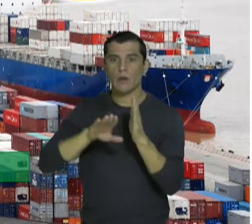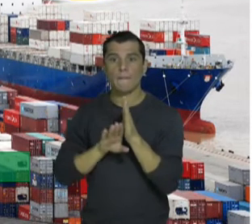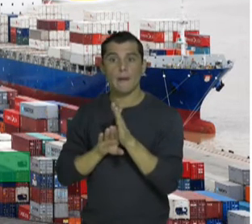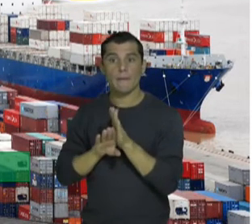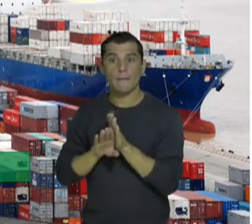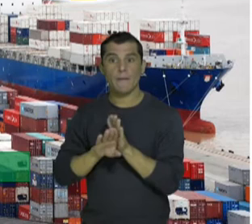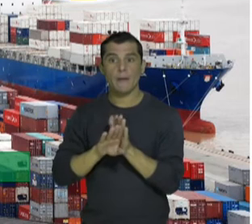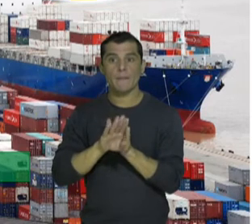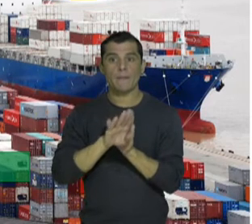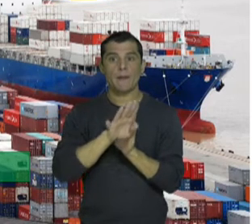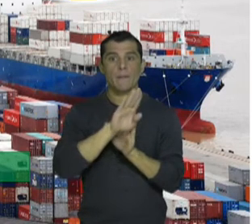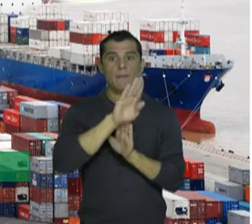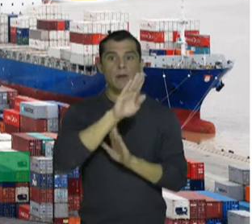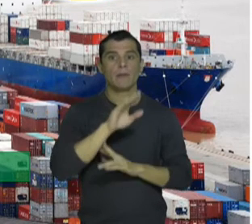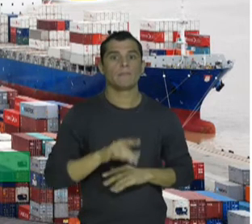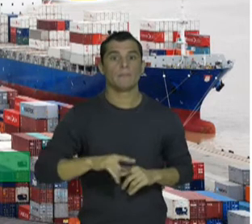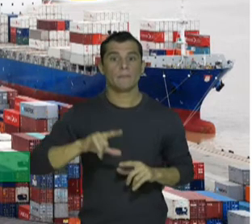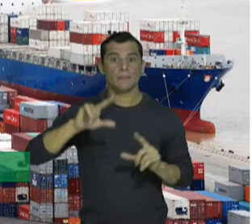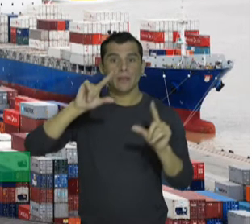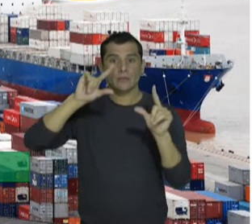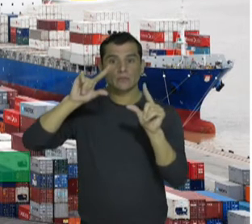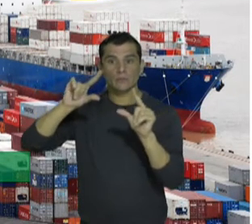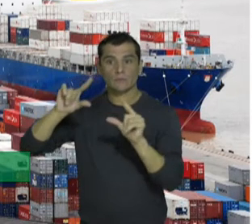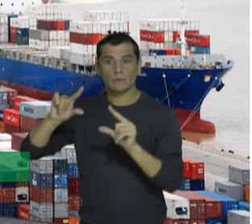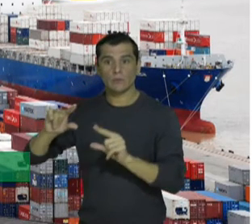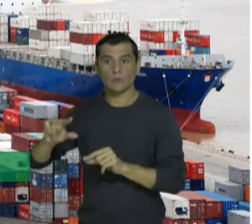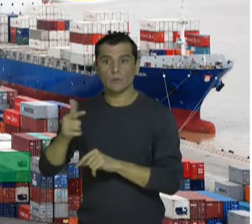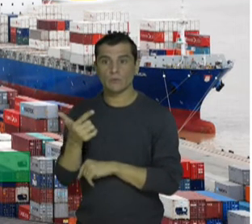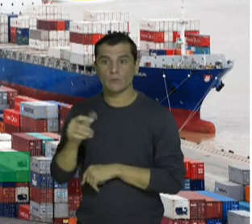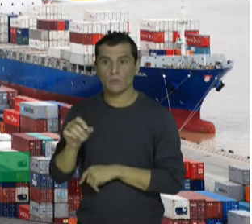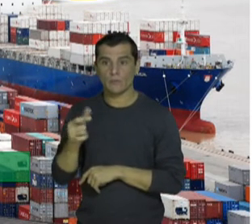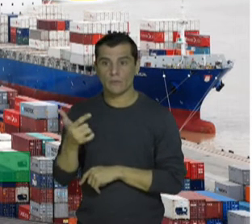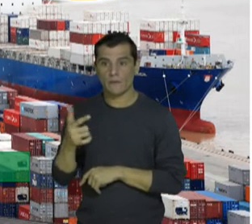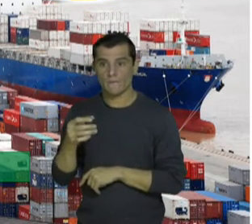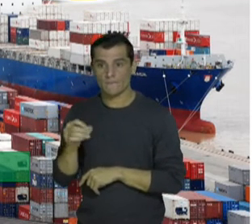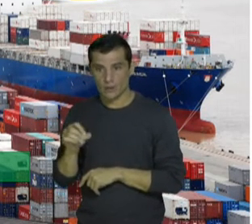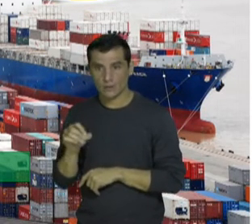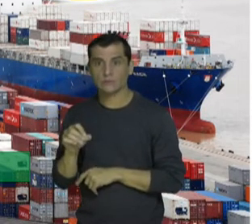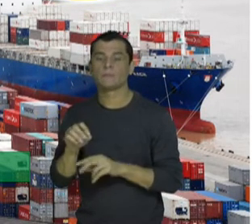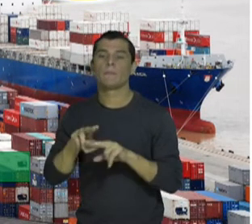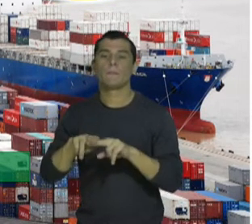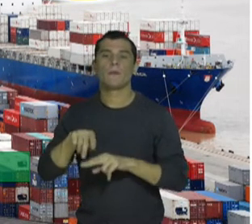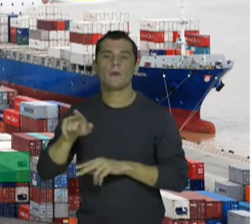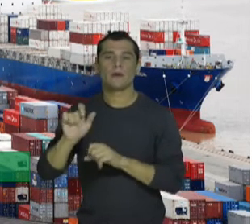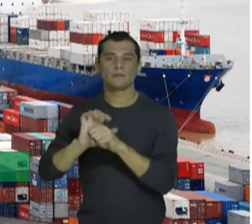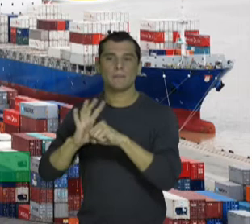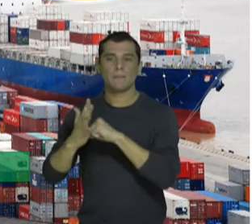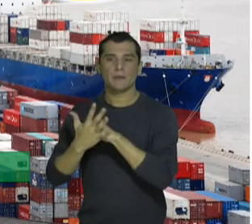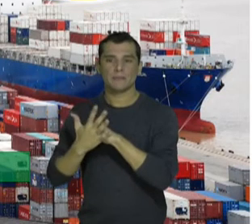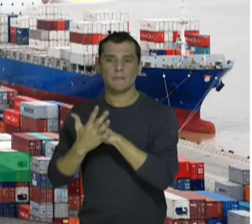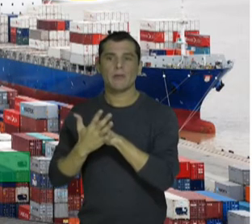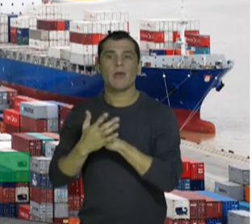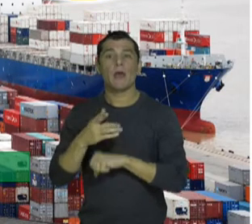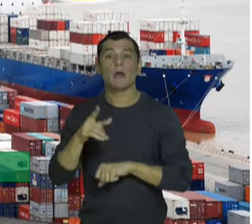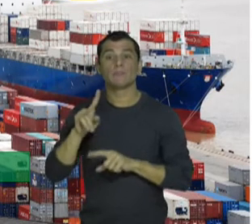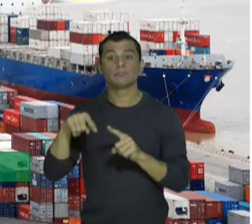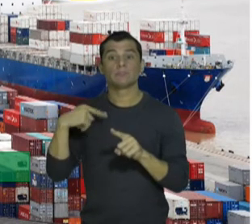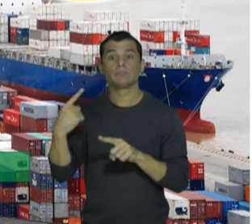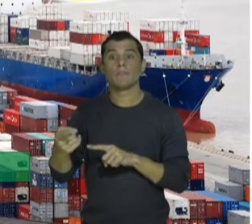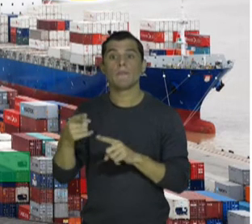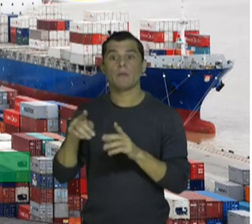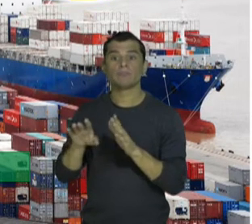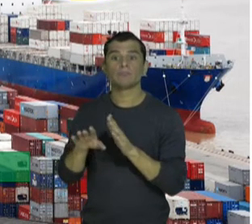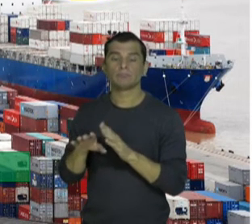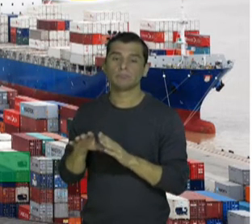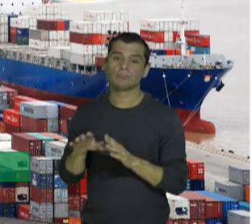pequeno decréscimo aqui no ano 20 em função da pandemia e que se começou a falar que